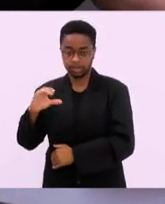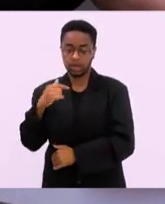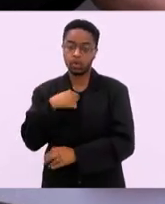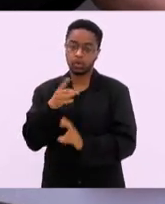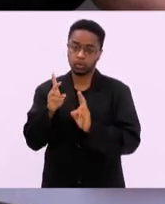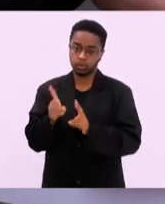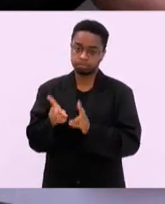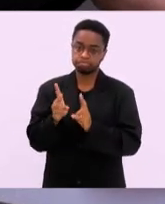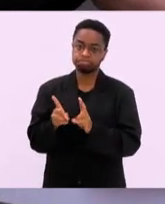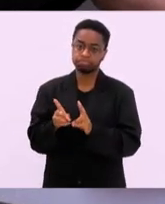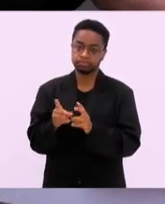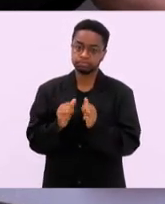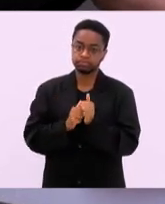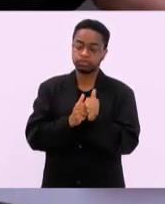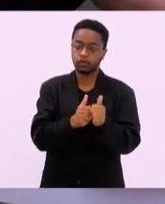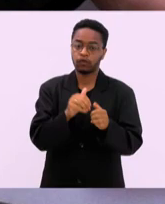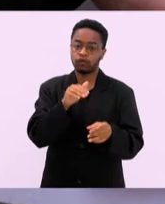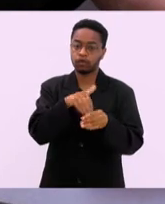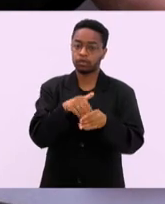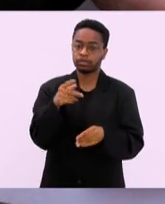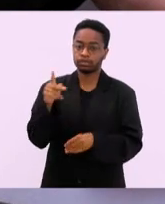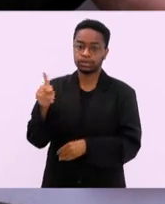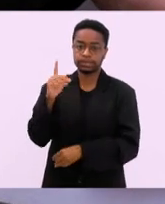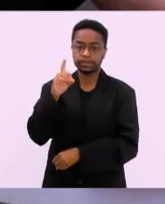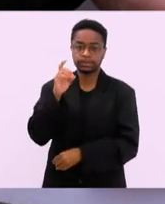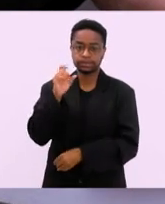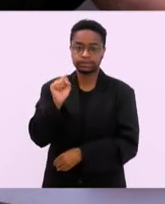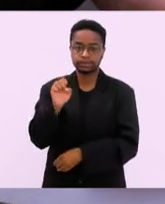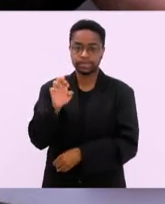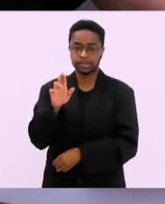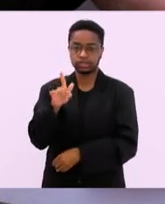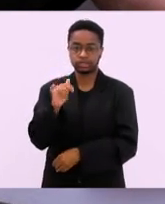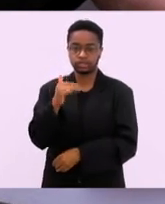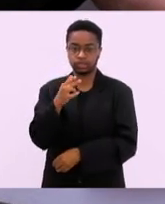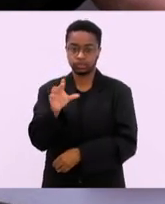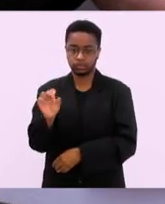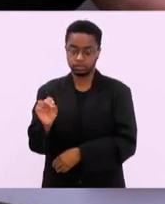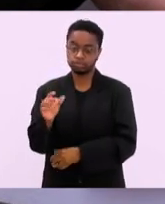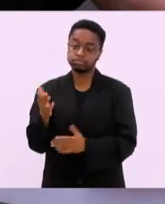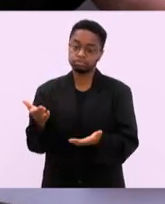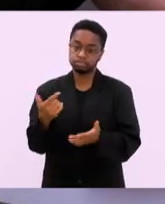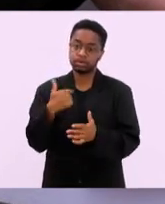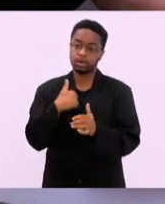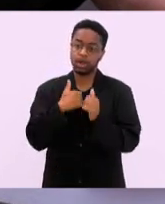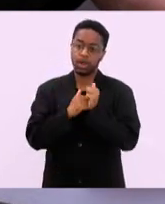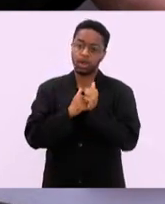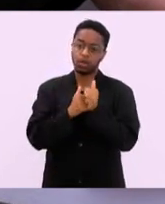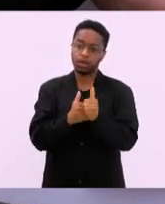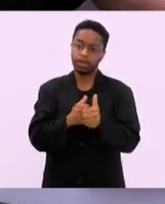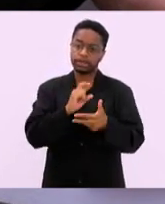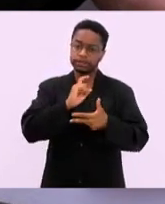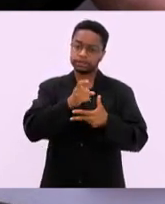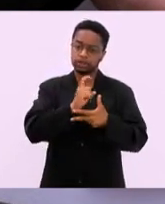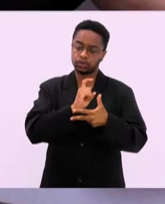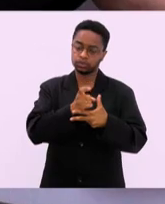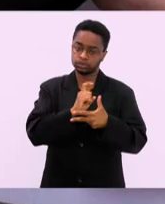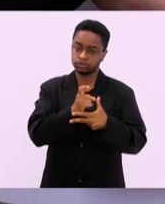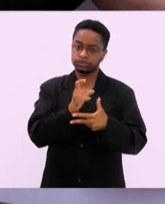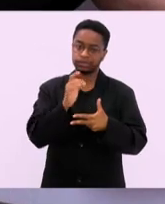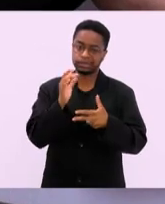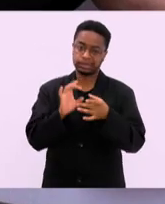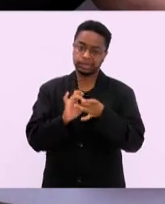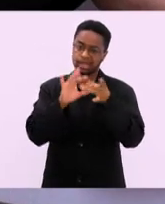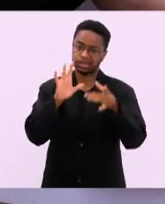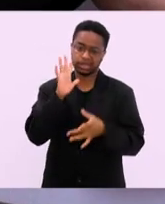do doutor Serginho. Vamos deixar vou acompanhar o, Luiz o Paulo executivo. Me acompanhando. Vamos deixar o executivo